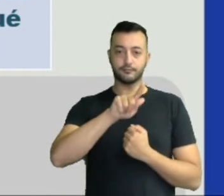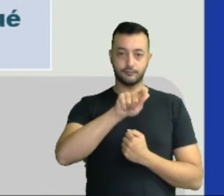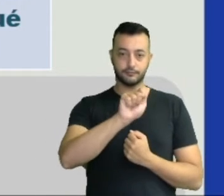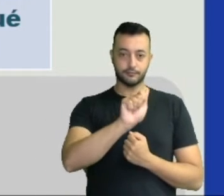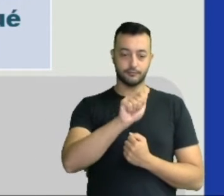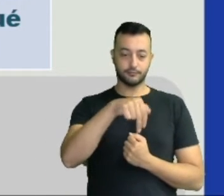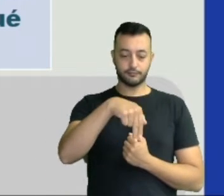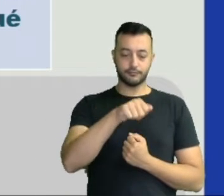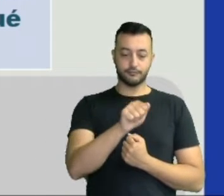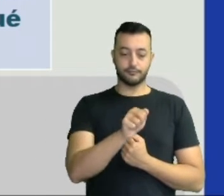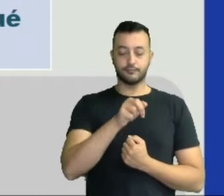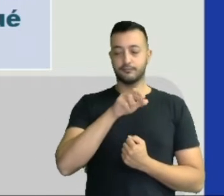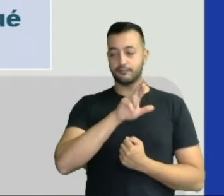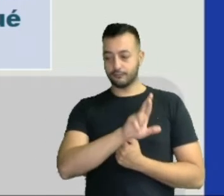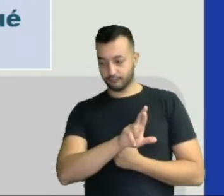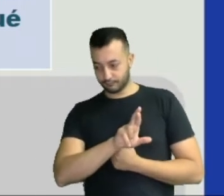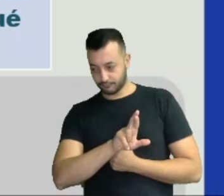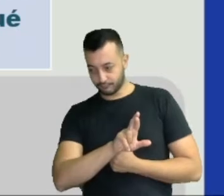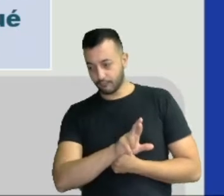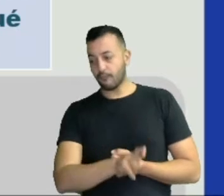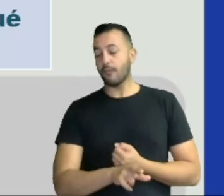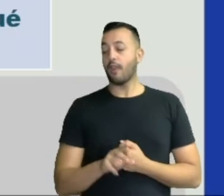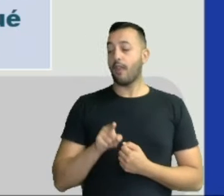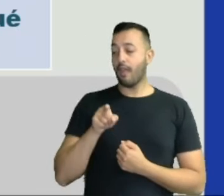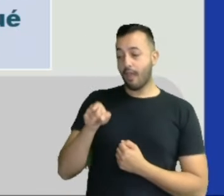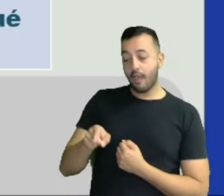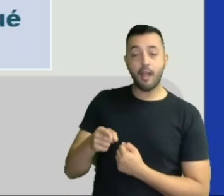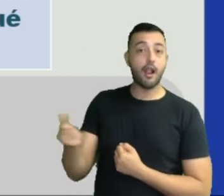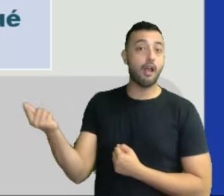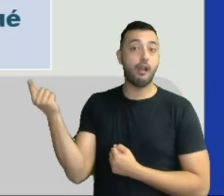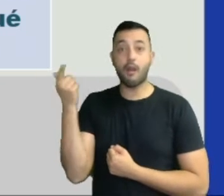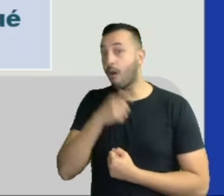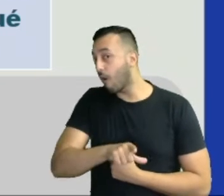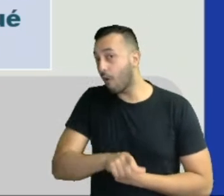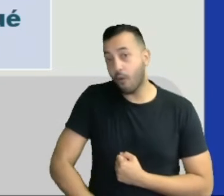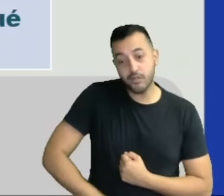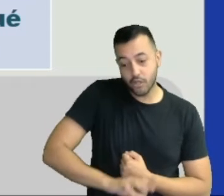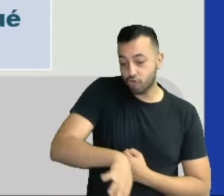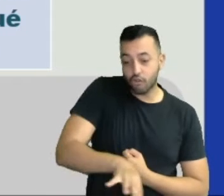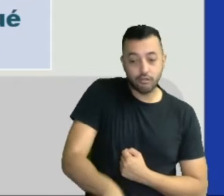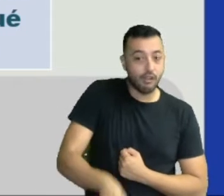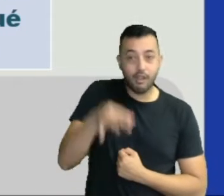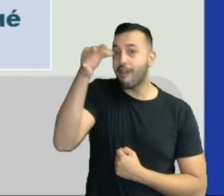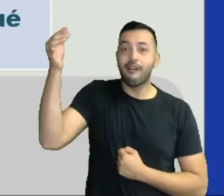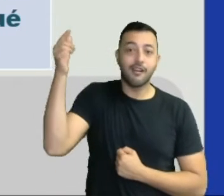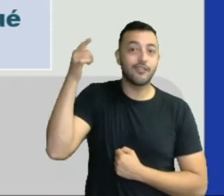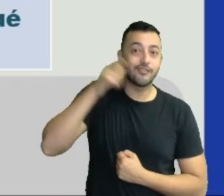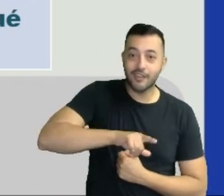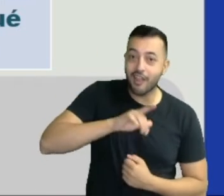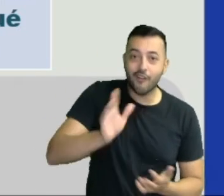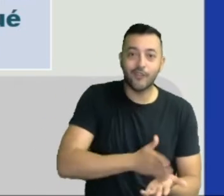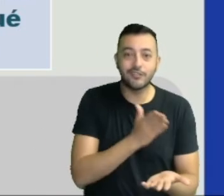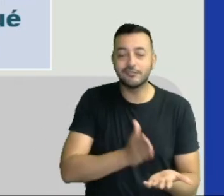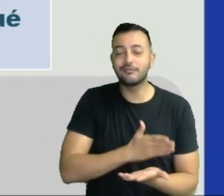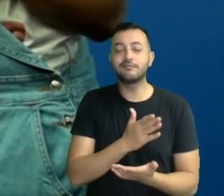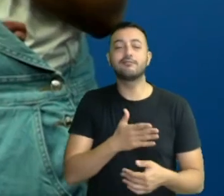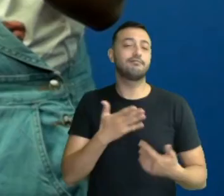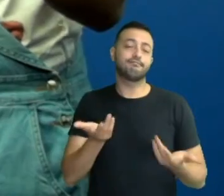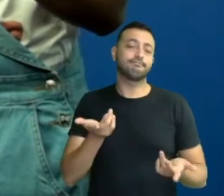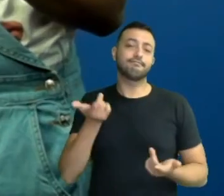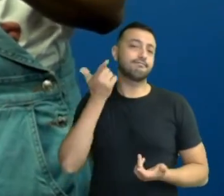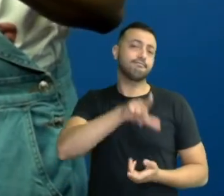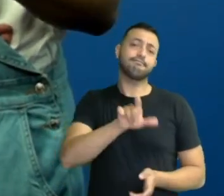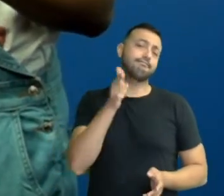ganar. Ele ganhou o sorteio de los livros. Ele ganhou o sorteio dos livros. Ele